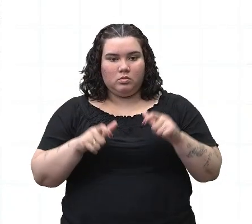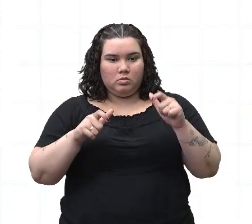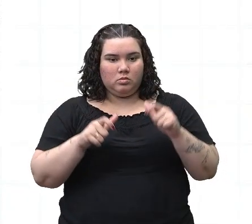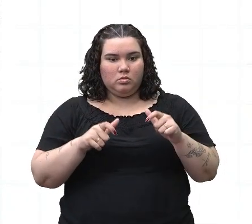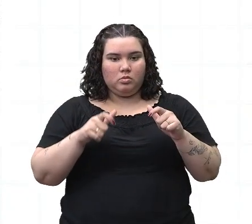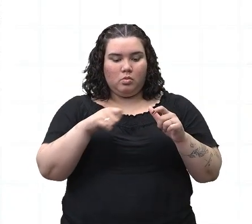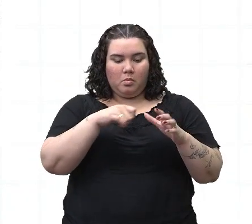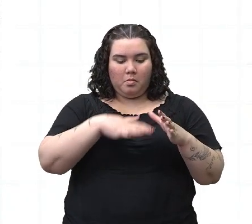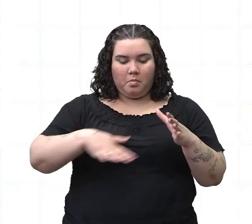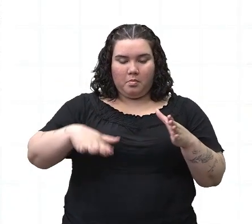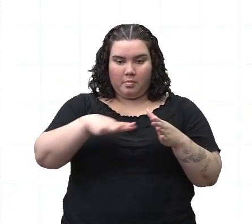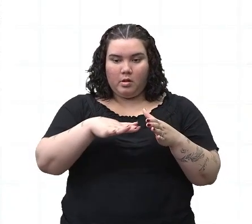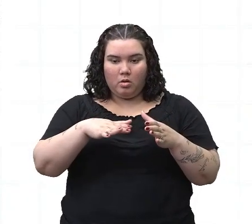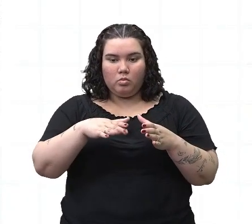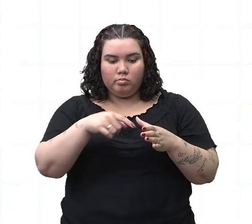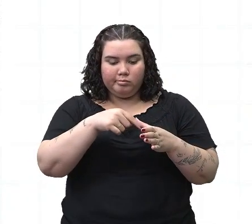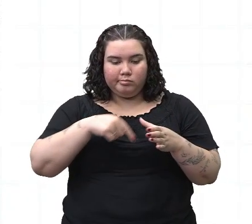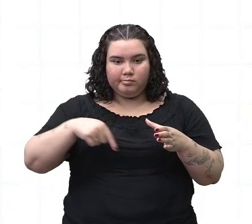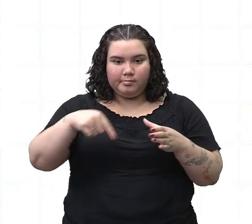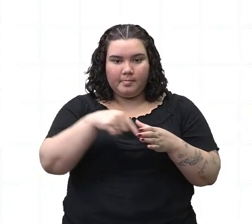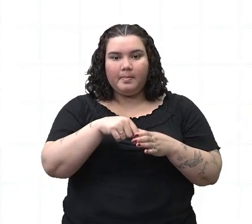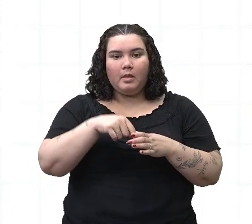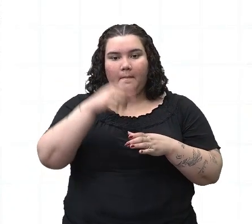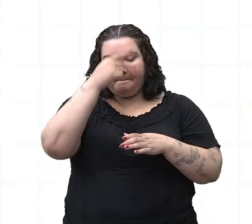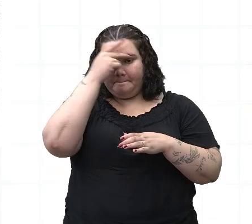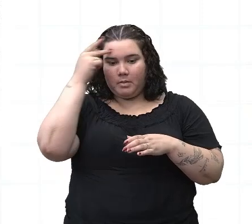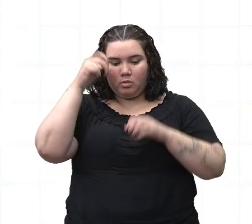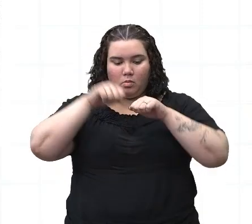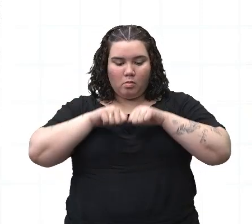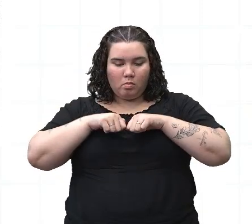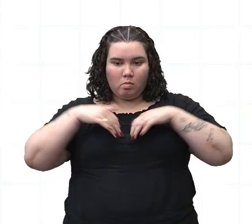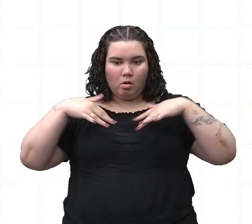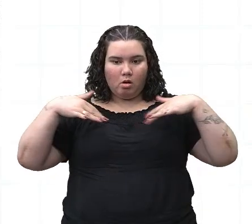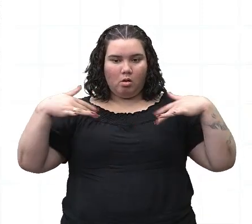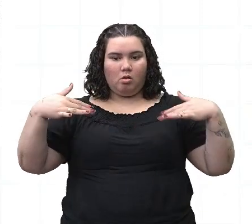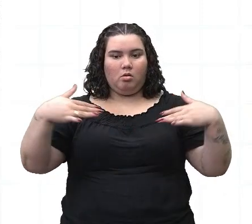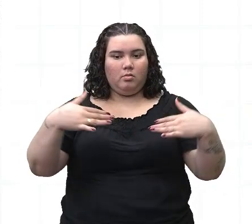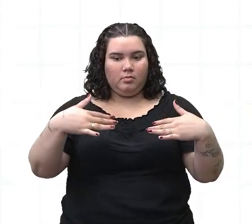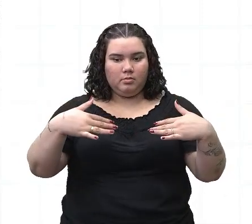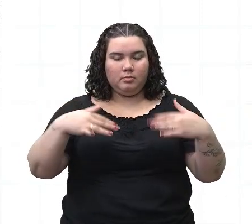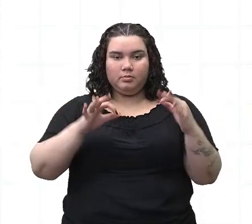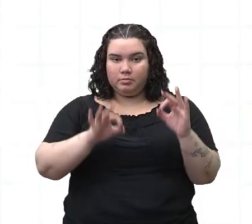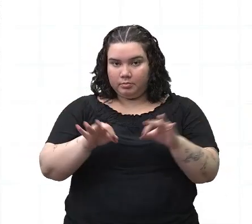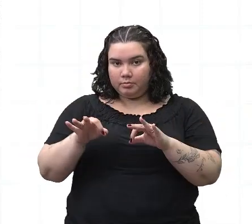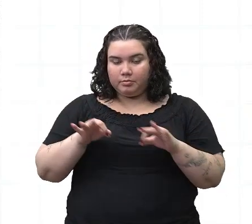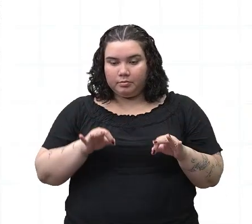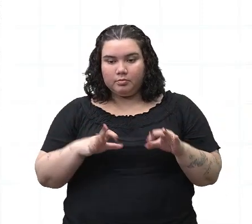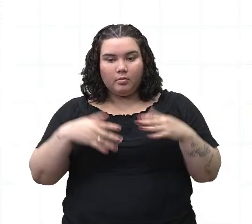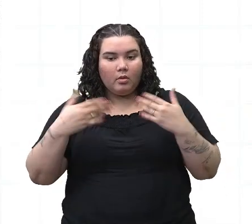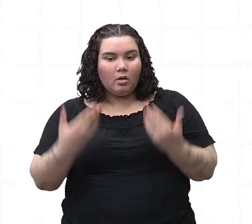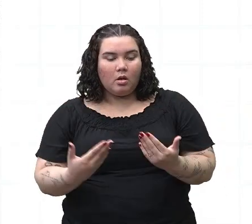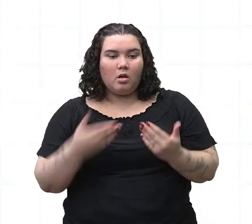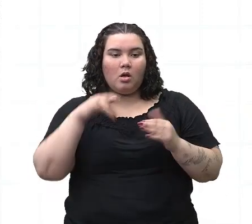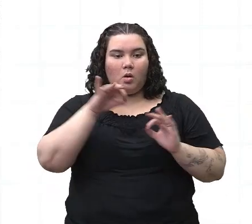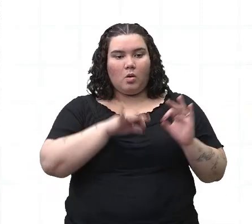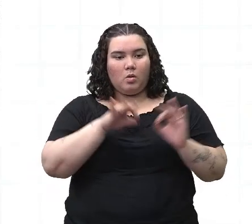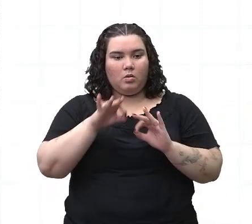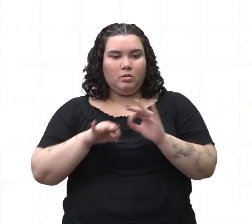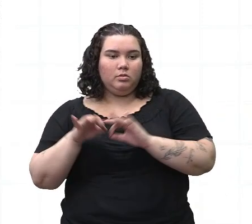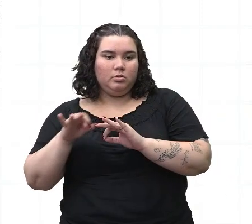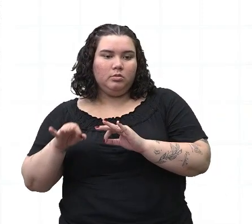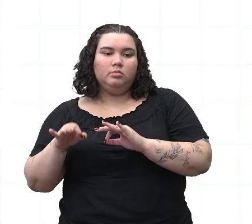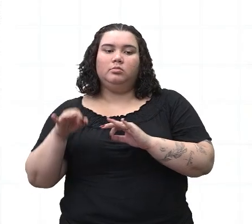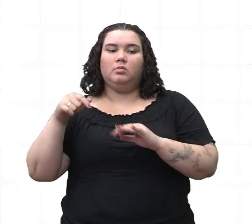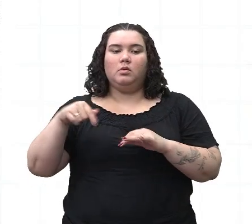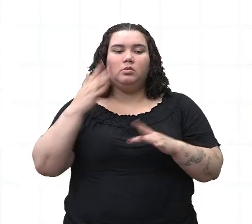no meio e a plateia fica ao redor, certo? Então, é assim que se organizava